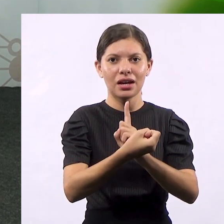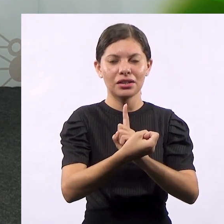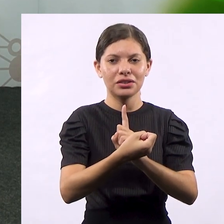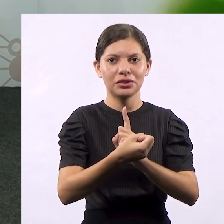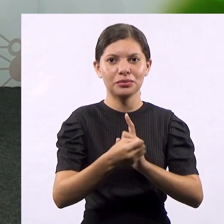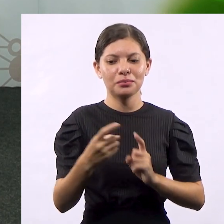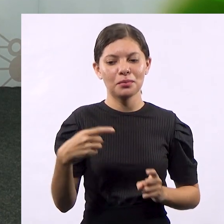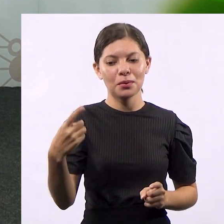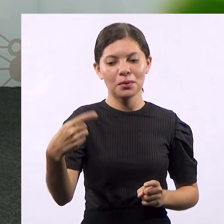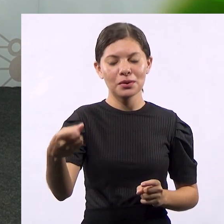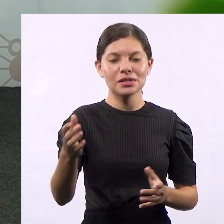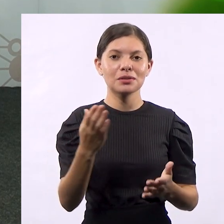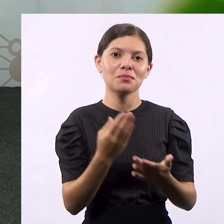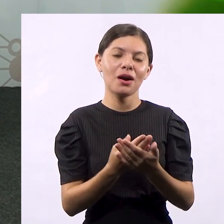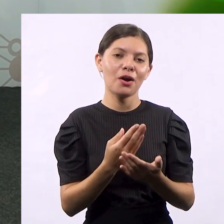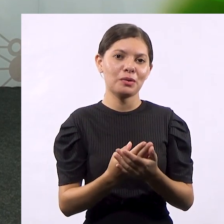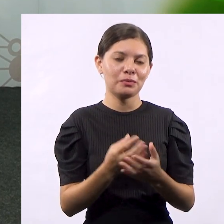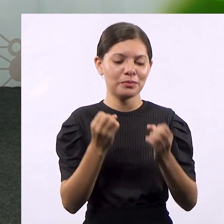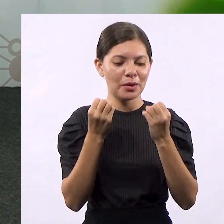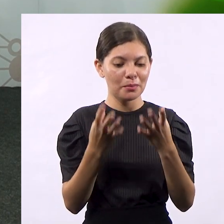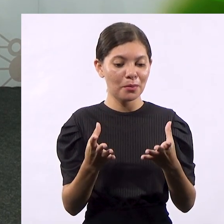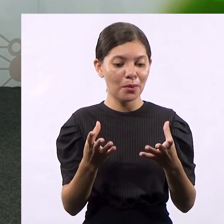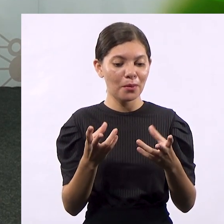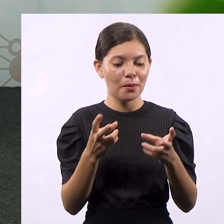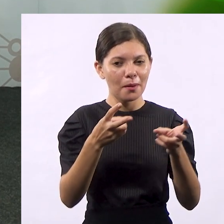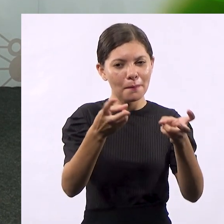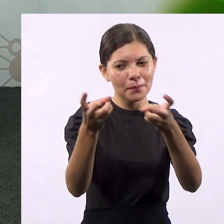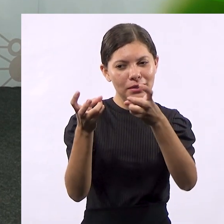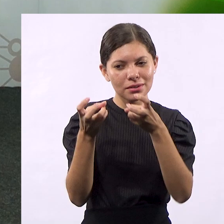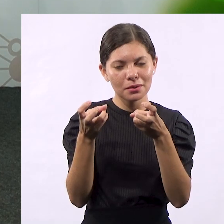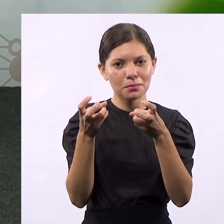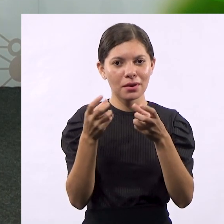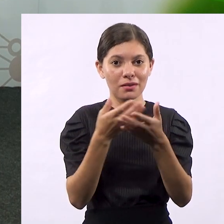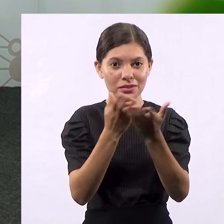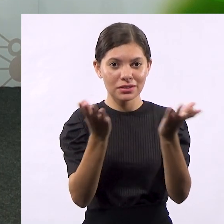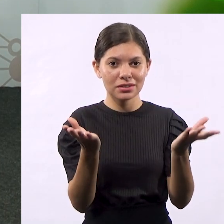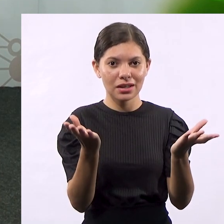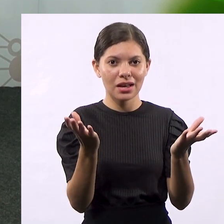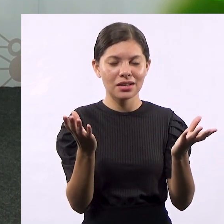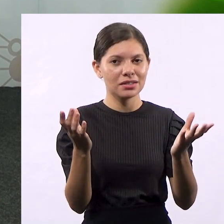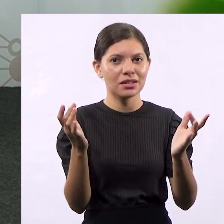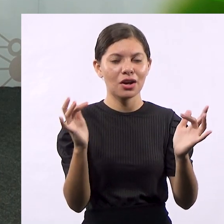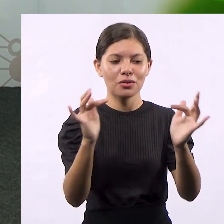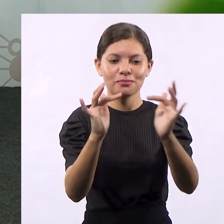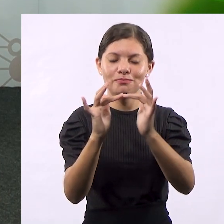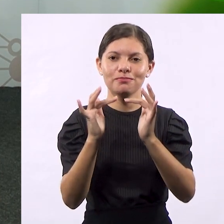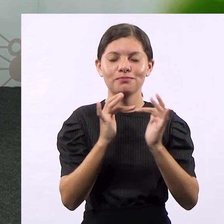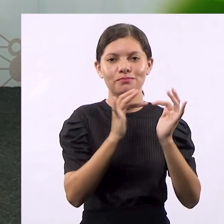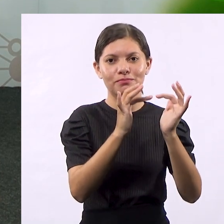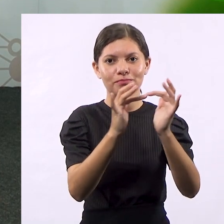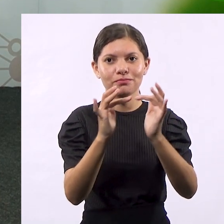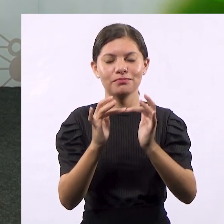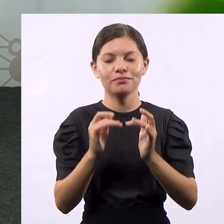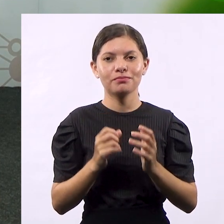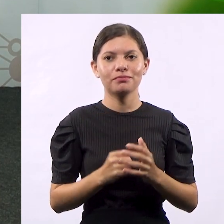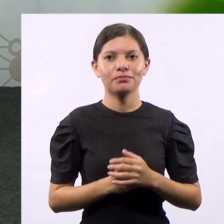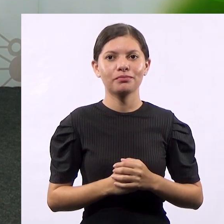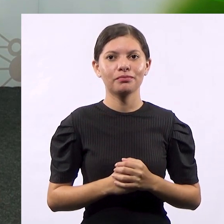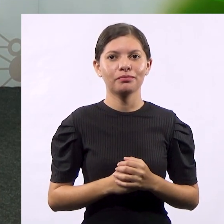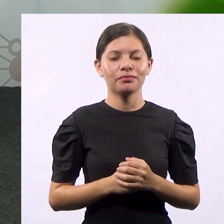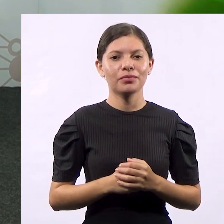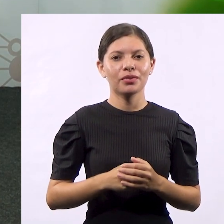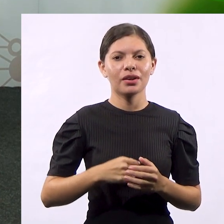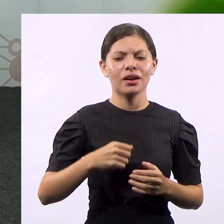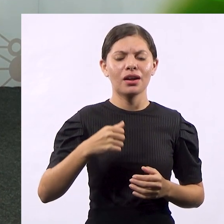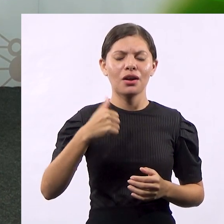na nossa próxima aula. Mas é bom que os alunos percebam que os eixos eles estão todos interrelacionados. Não tem